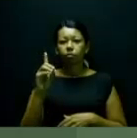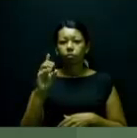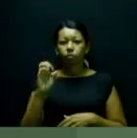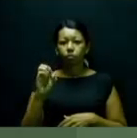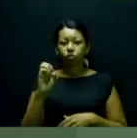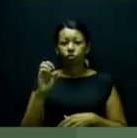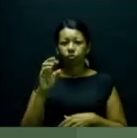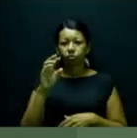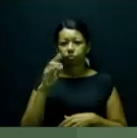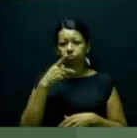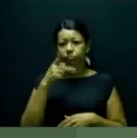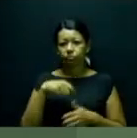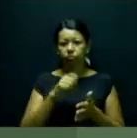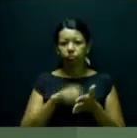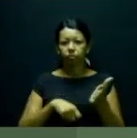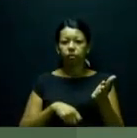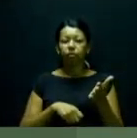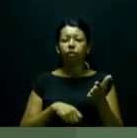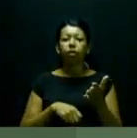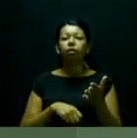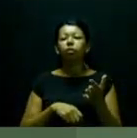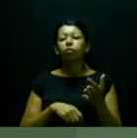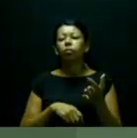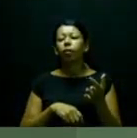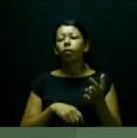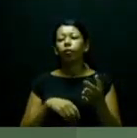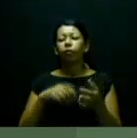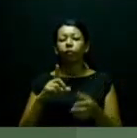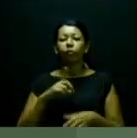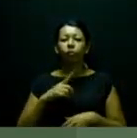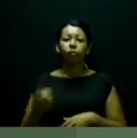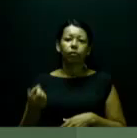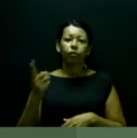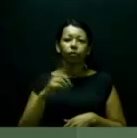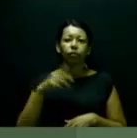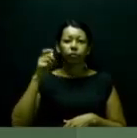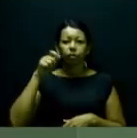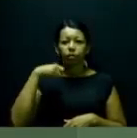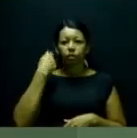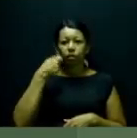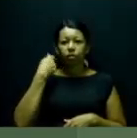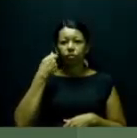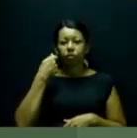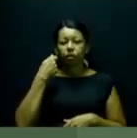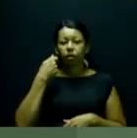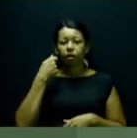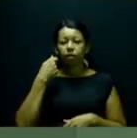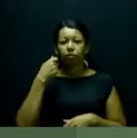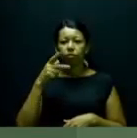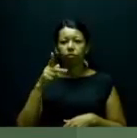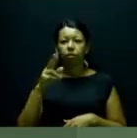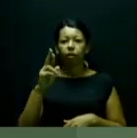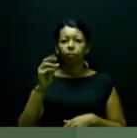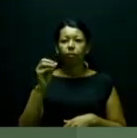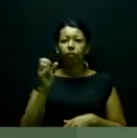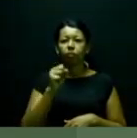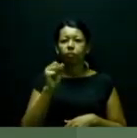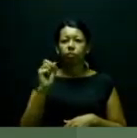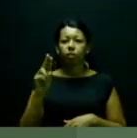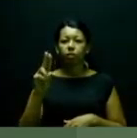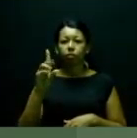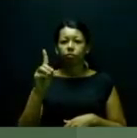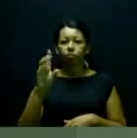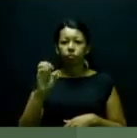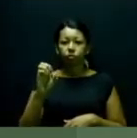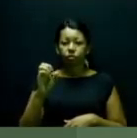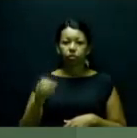subrogou esse contrato. Tivemos aqui os advogados da ProSaúde,